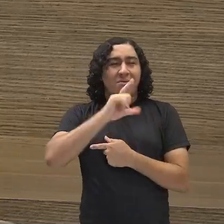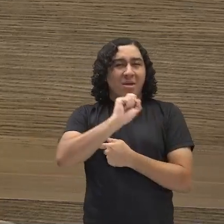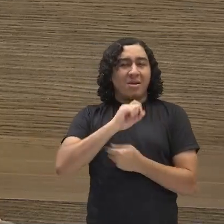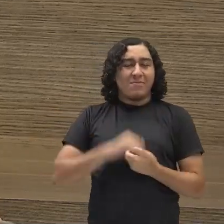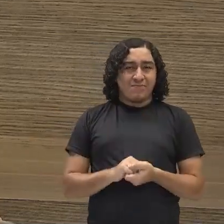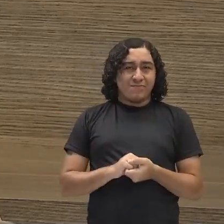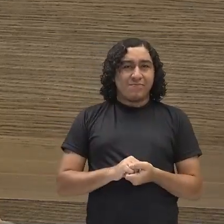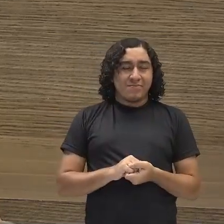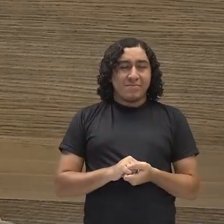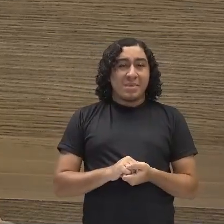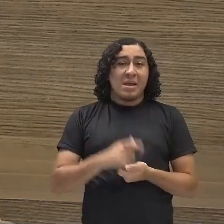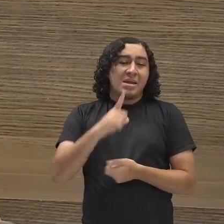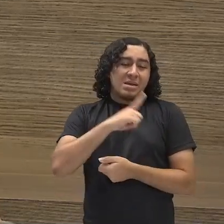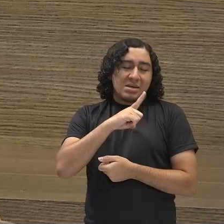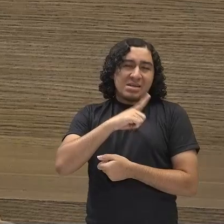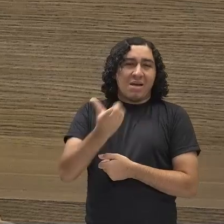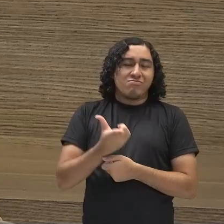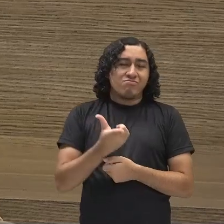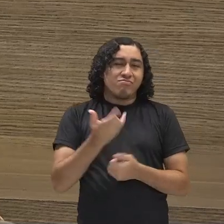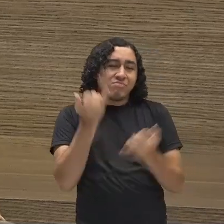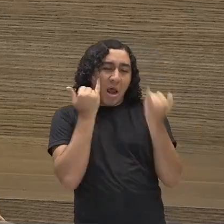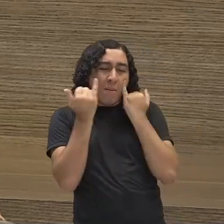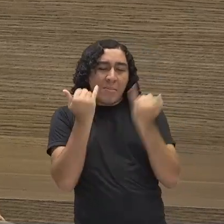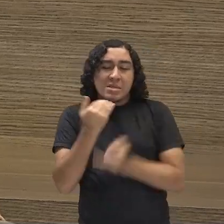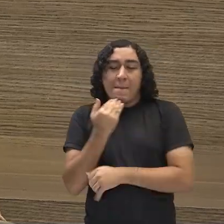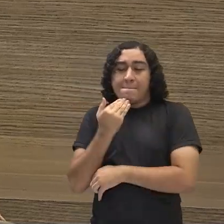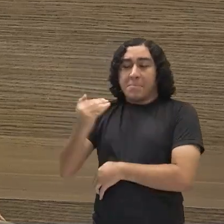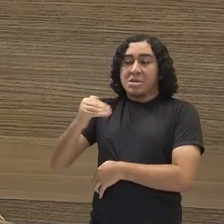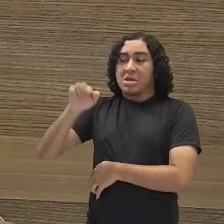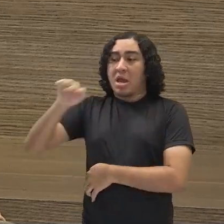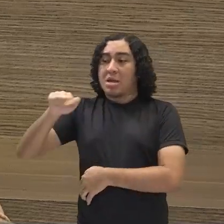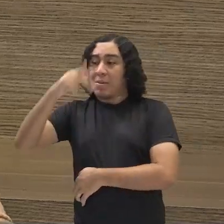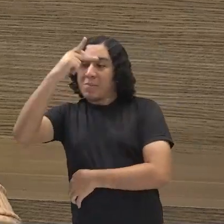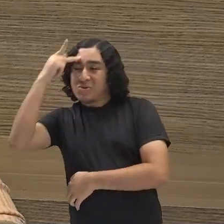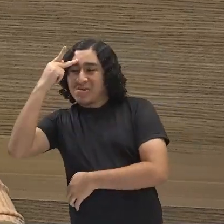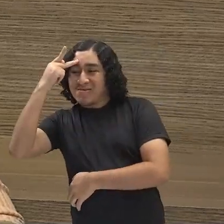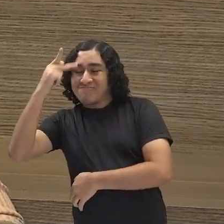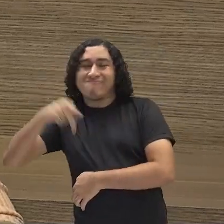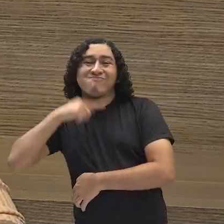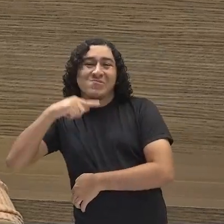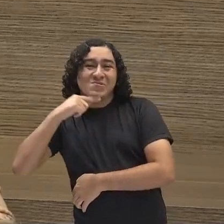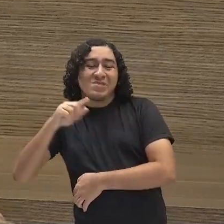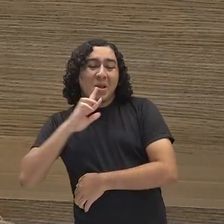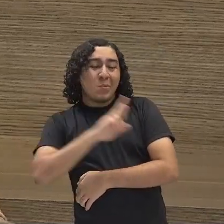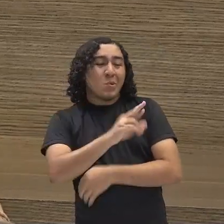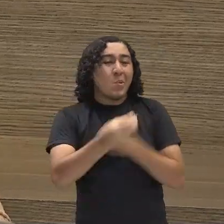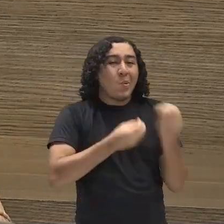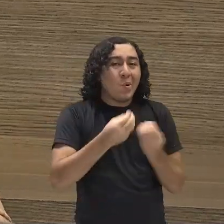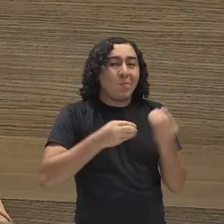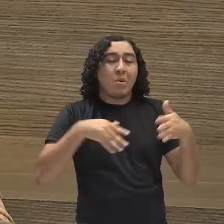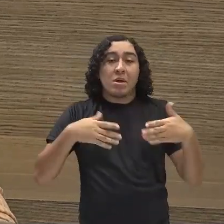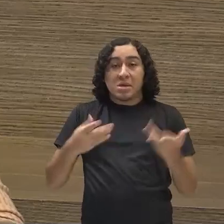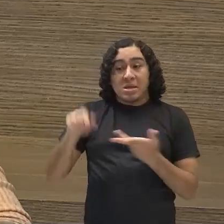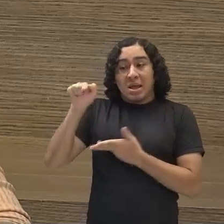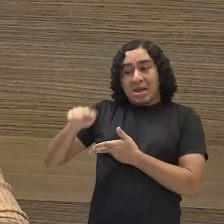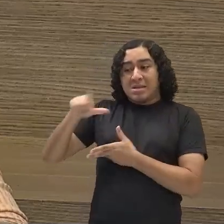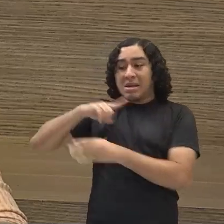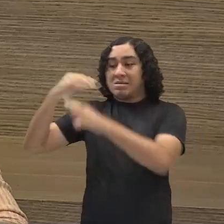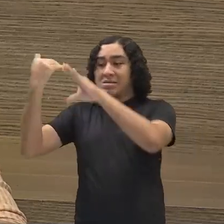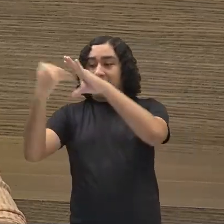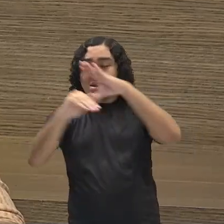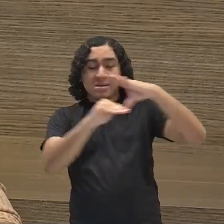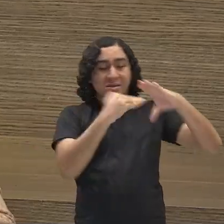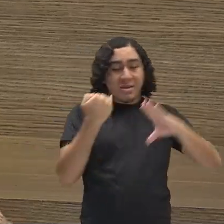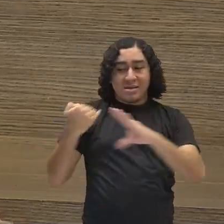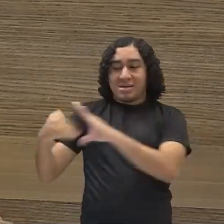CME Atende e ele não saber responder. Aí o CME Atende vai servir de ponte para o CME Suporte e vice-versa, porque